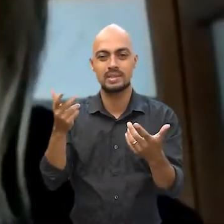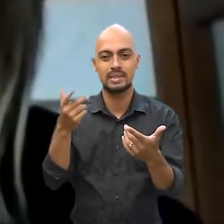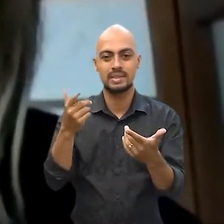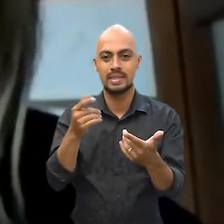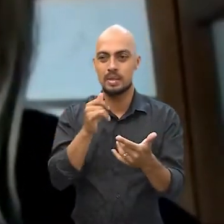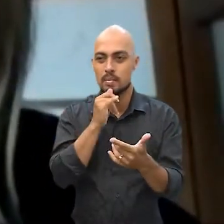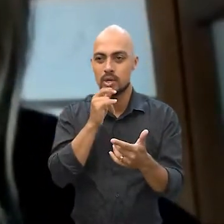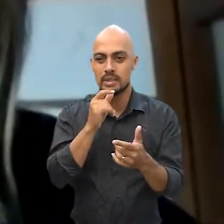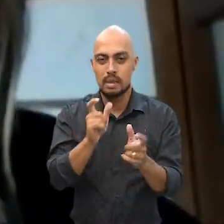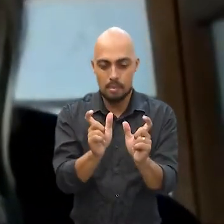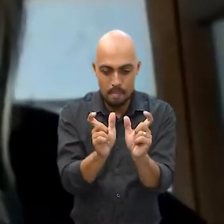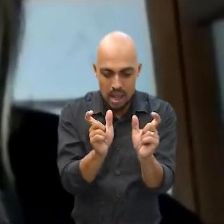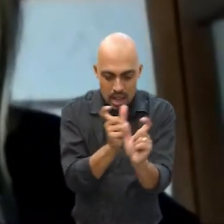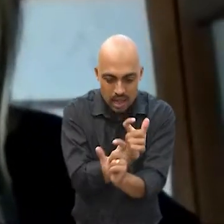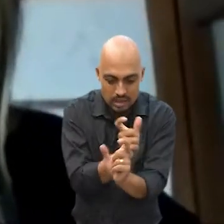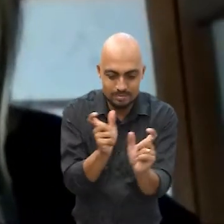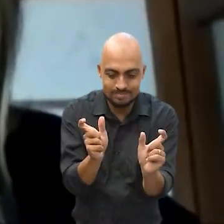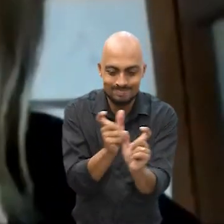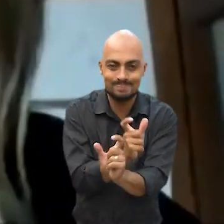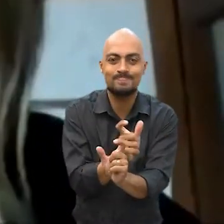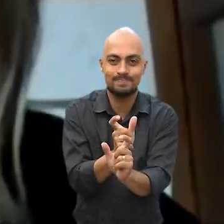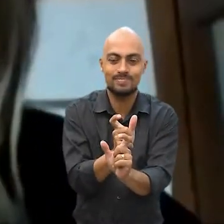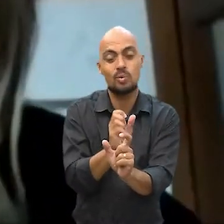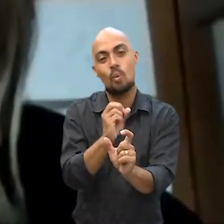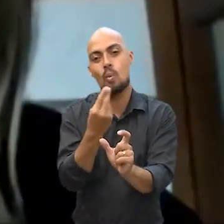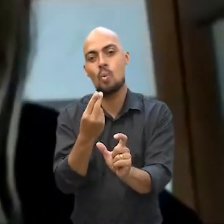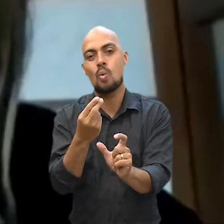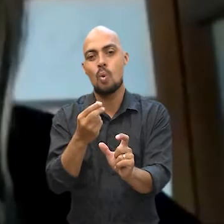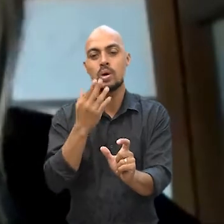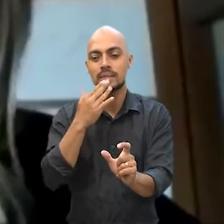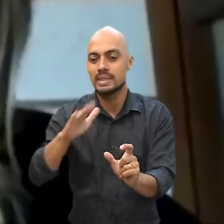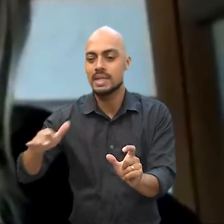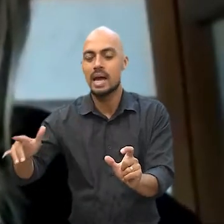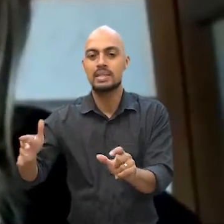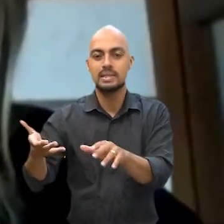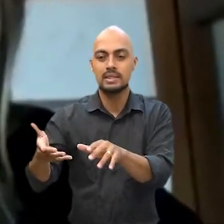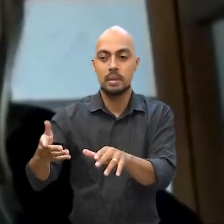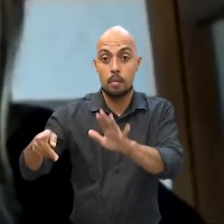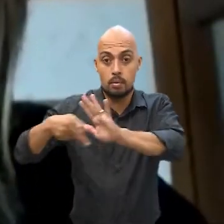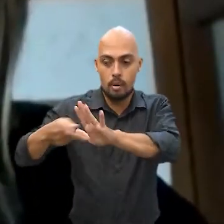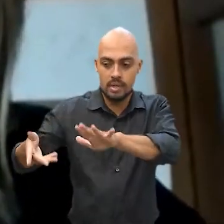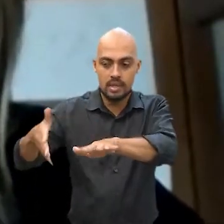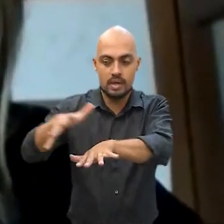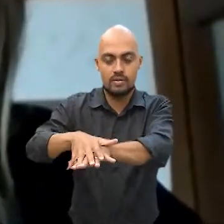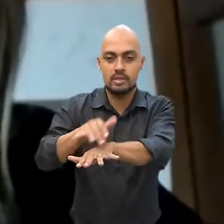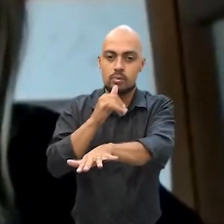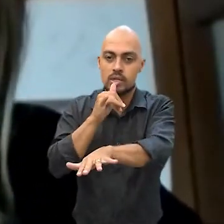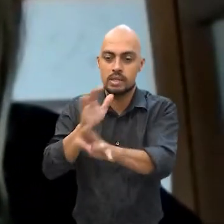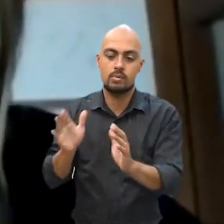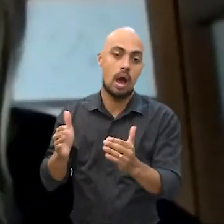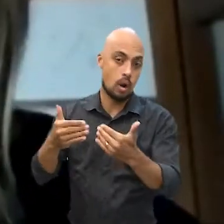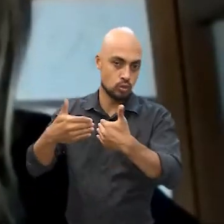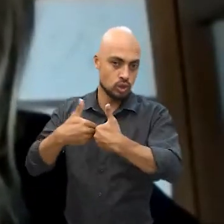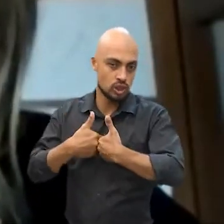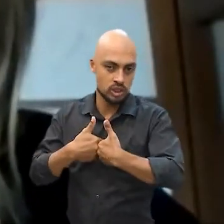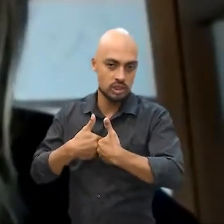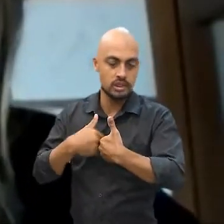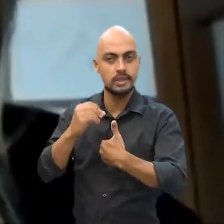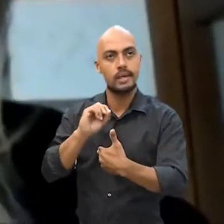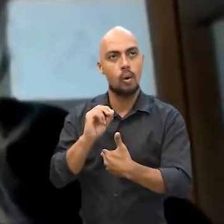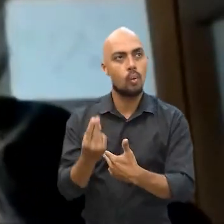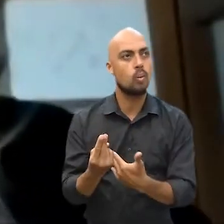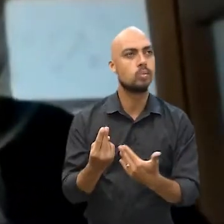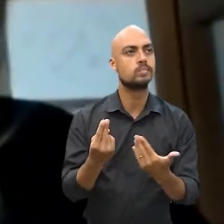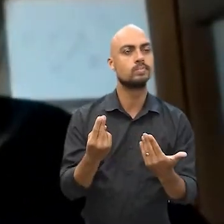uma dislexia, ou mesmo essas outras crianças em inclusão, né, crianças com transtorno do espectro autista,